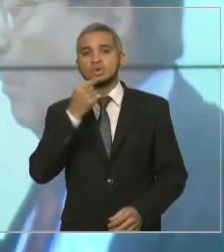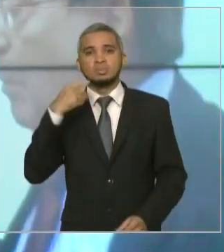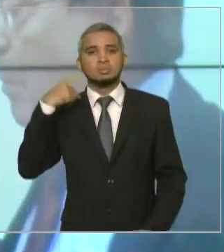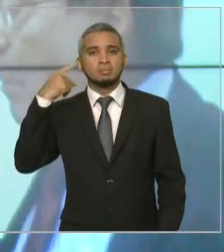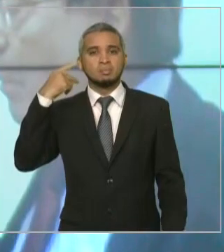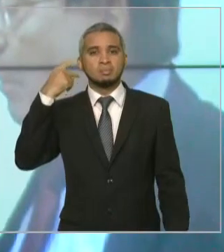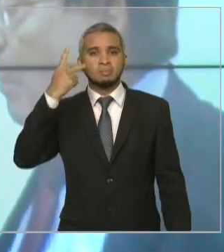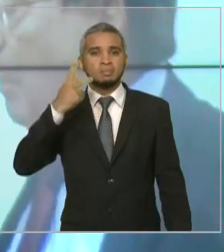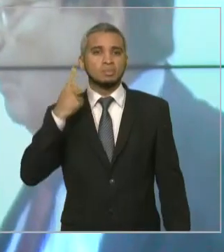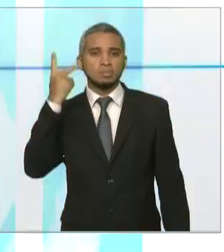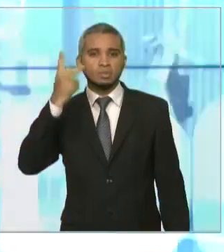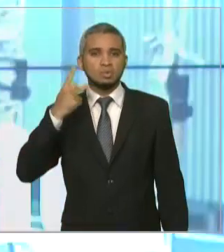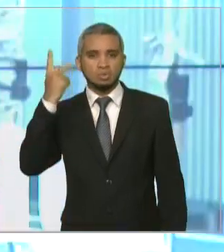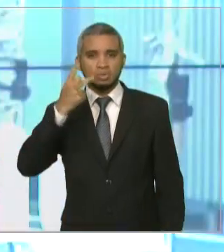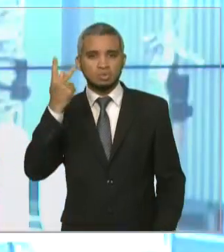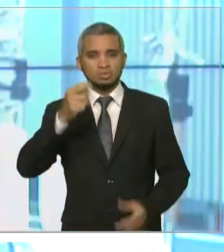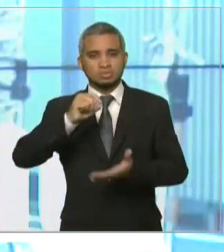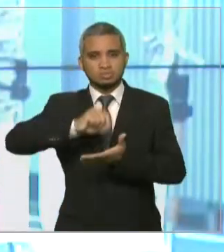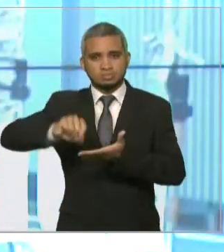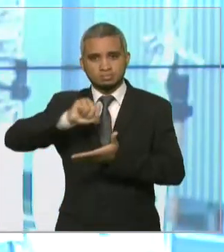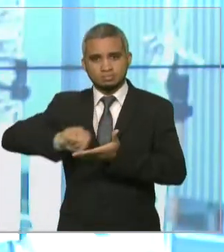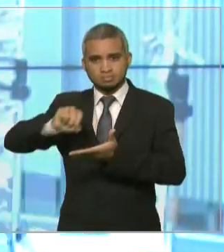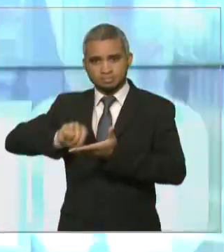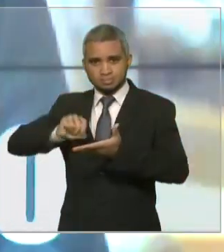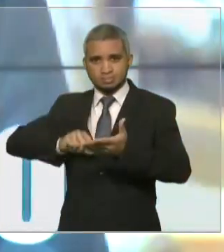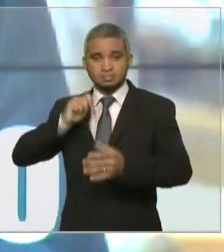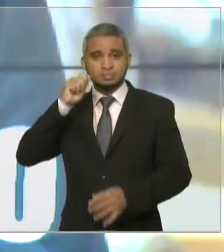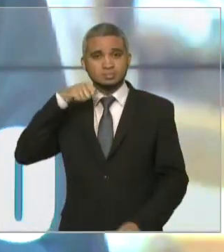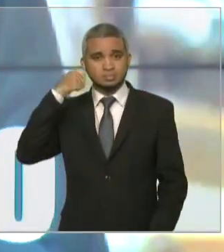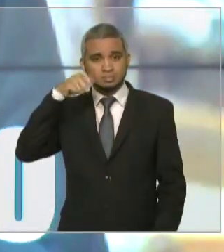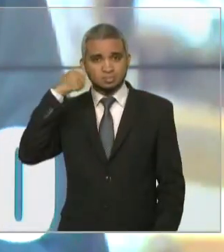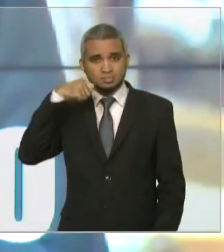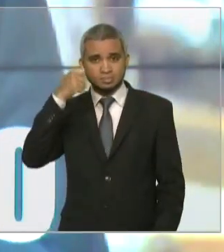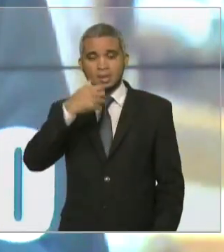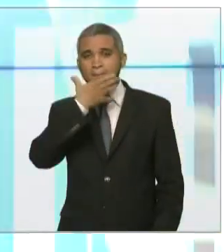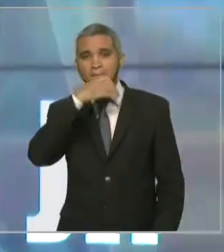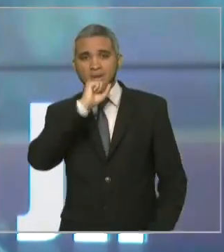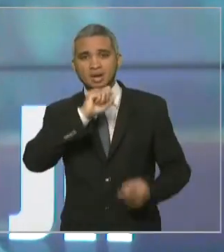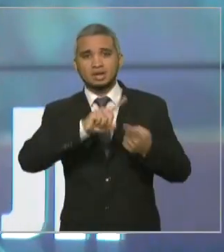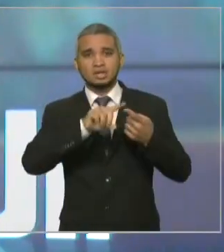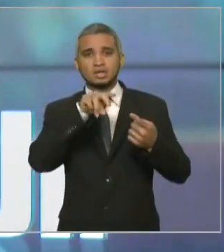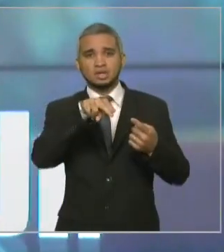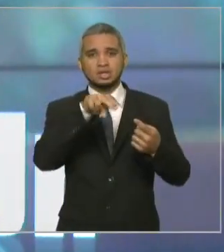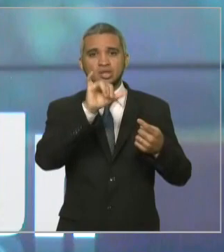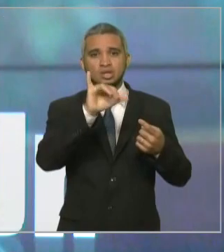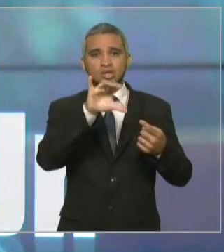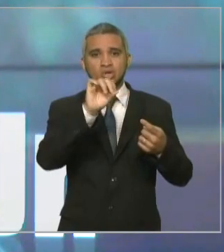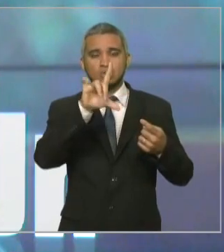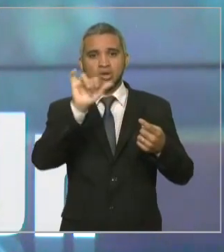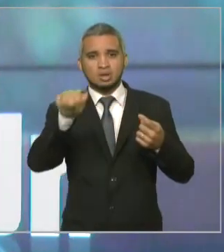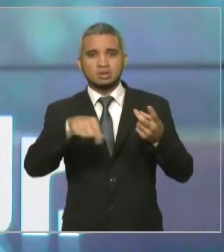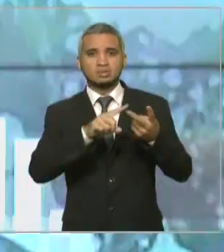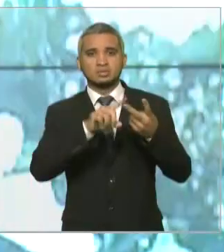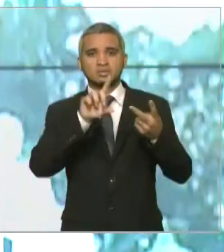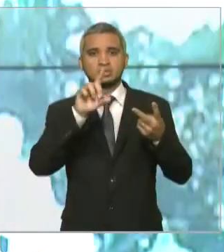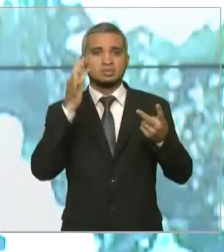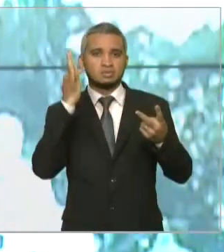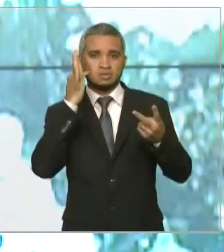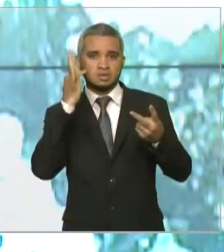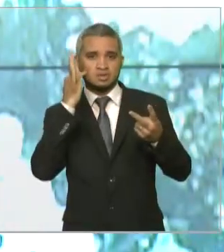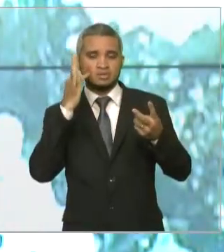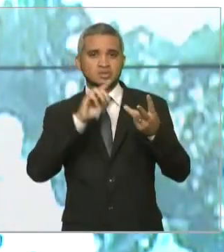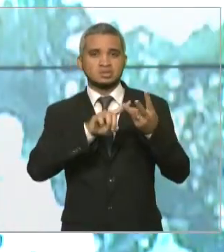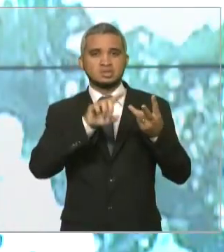e advogado é pai de Nicolau Dino, Flávio Dino, Sálvio Dino Júnior e